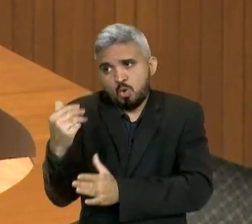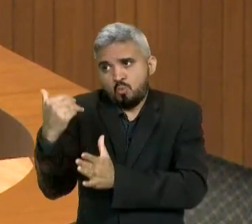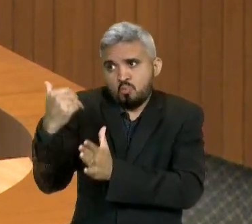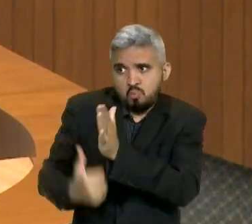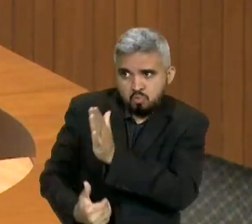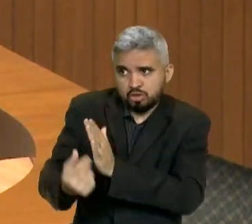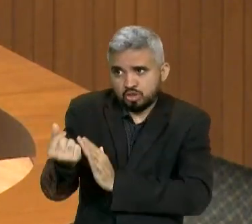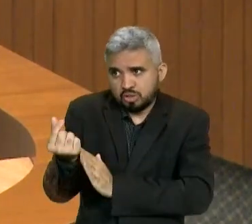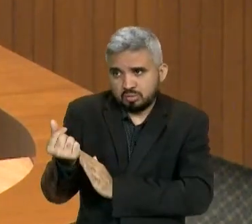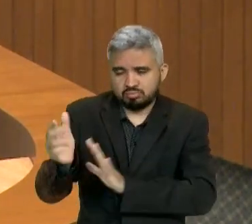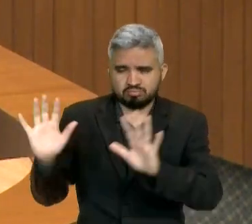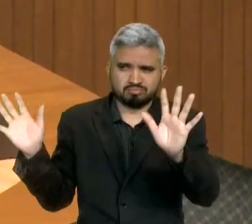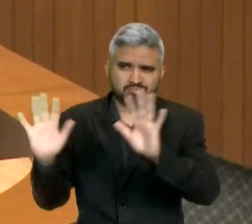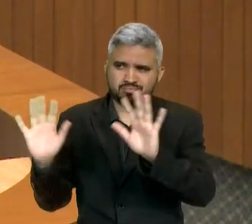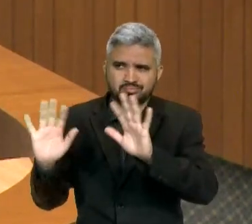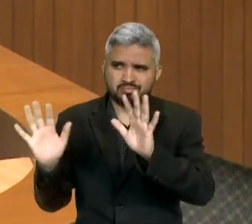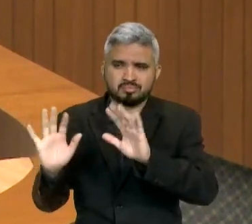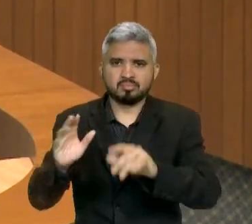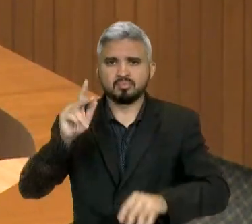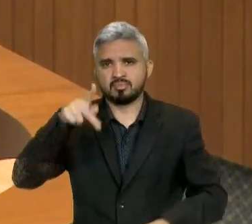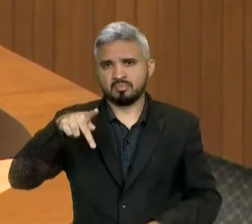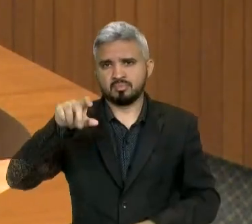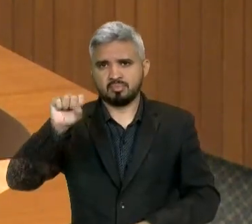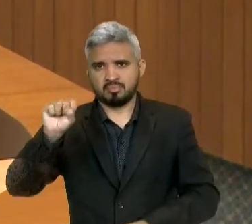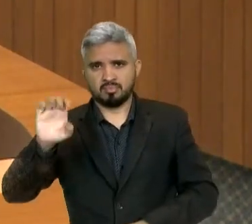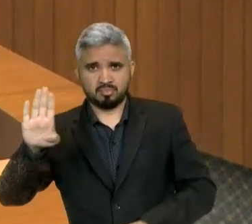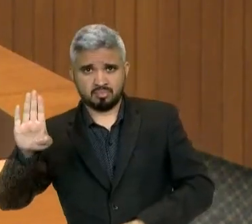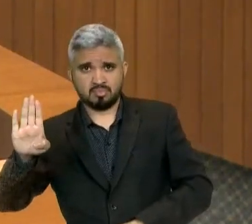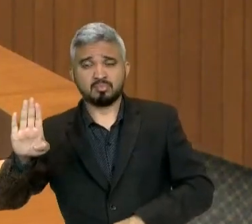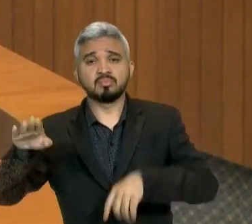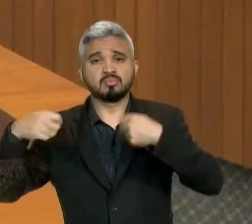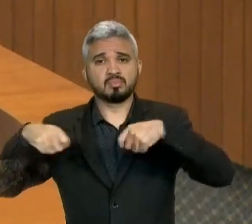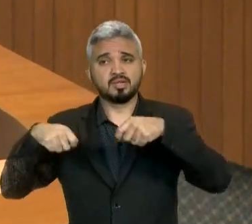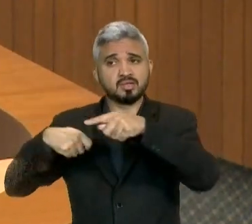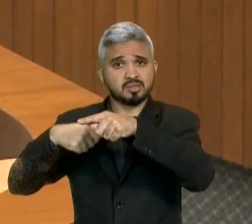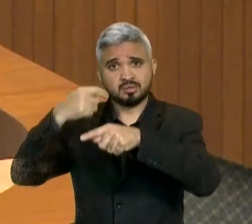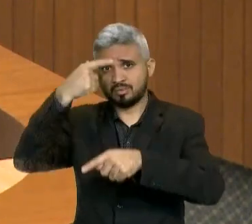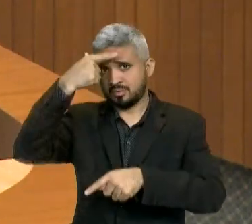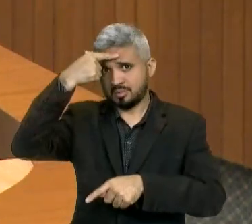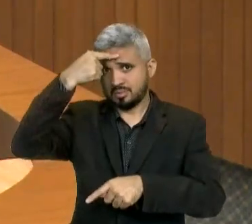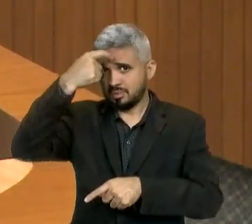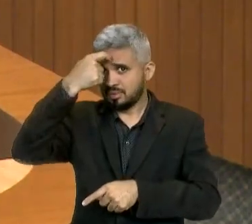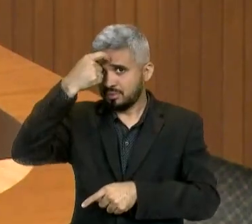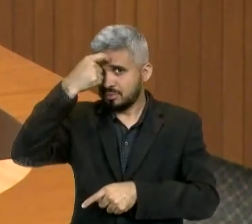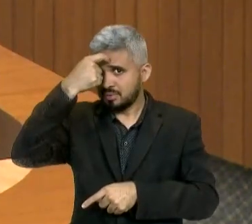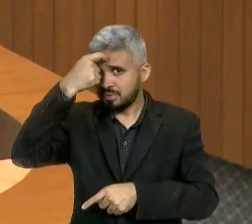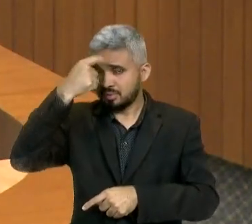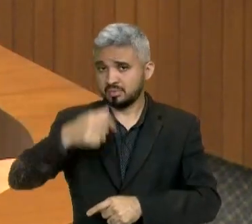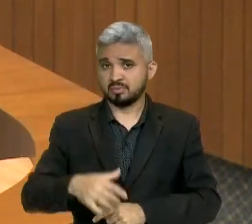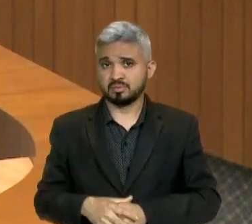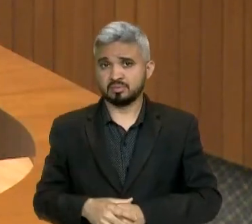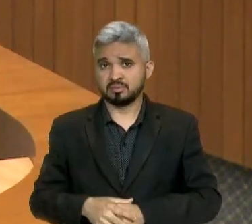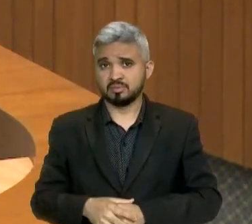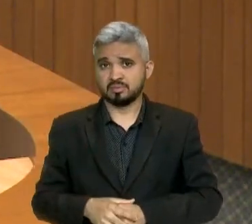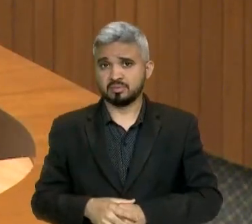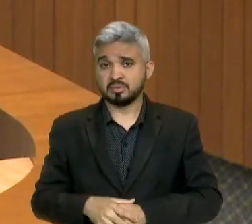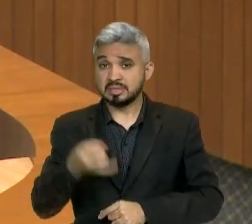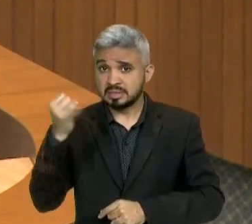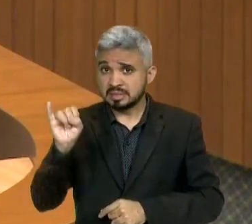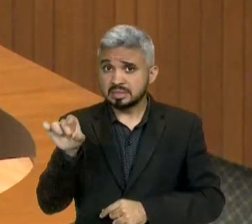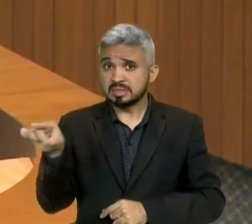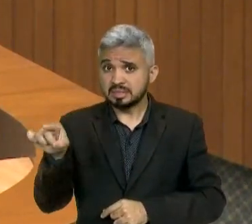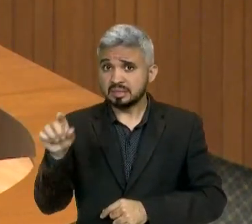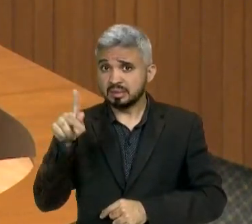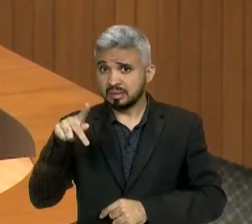PSB. Espero que o PSB tenha a grandeza, porque senão só vai reforçar a narrativa de perseguição.